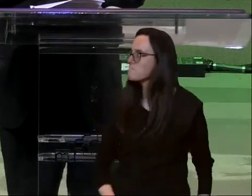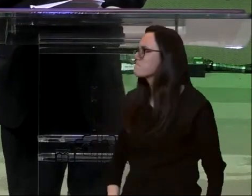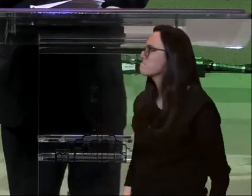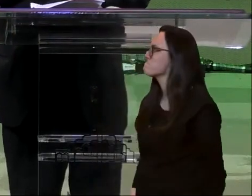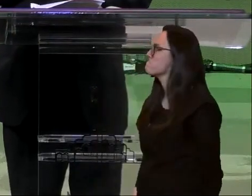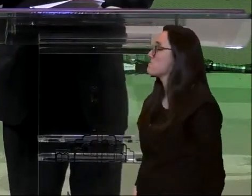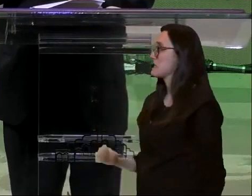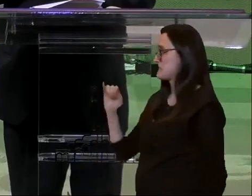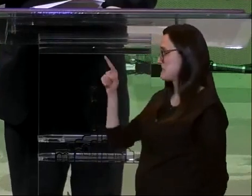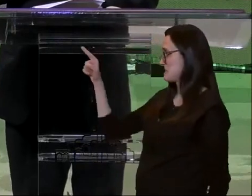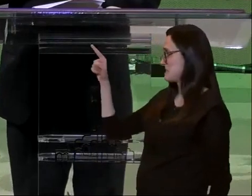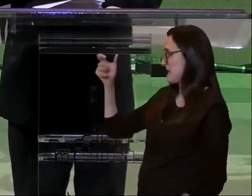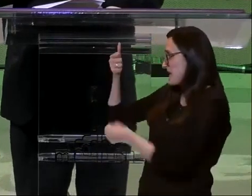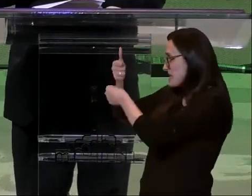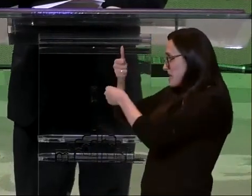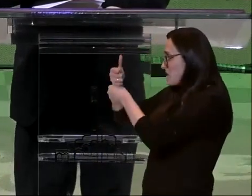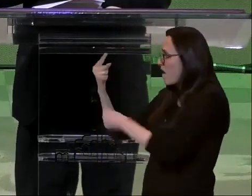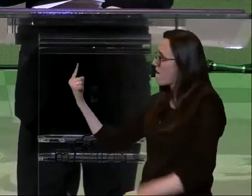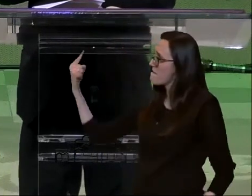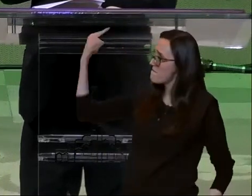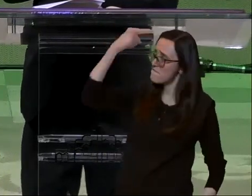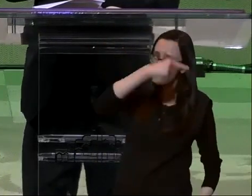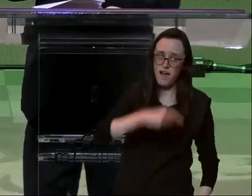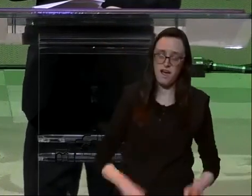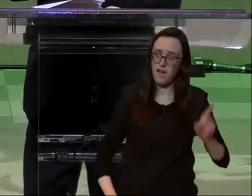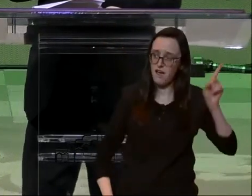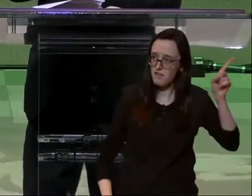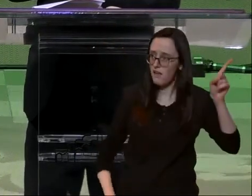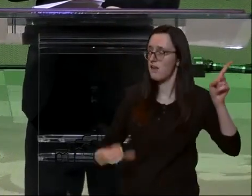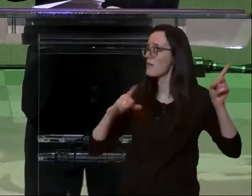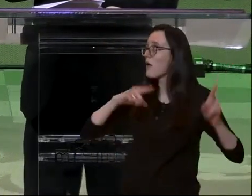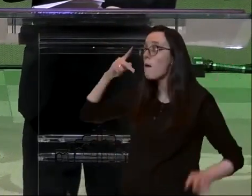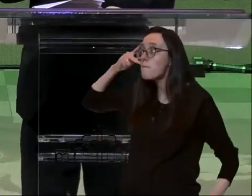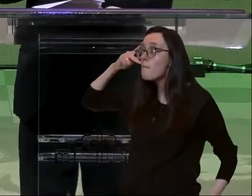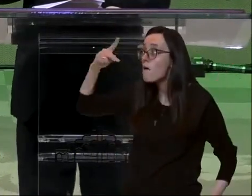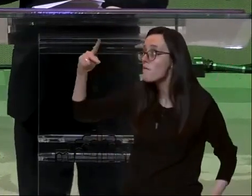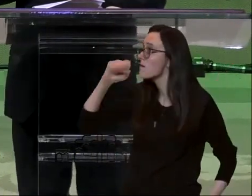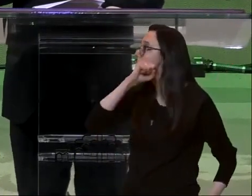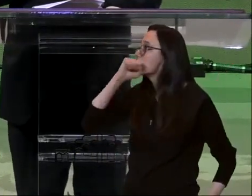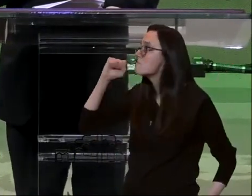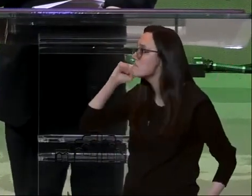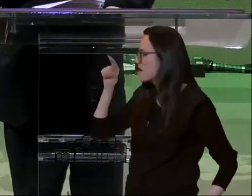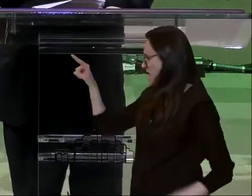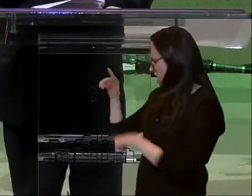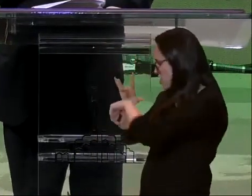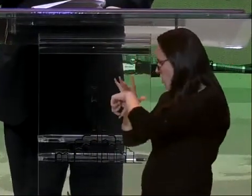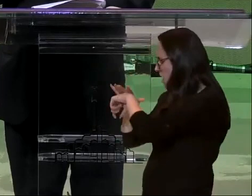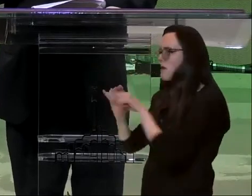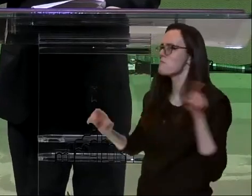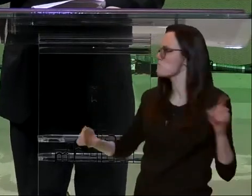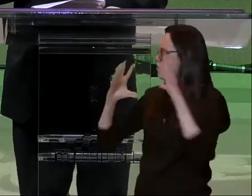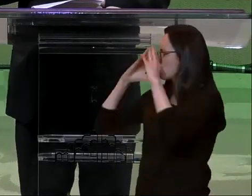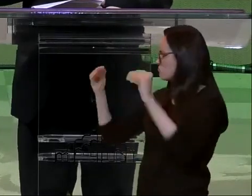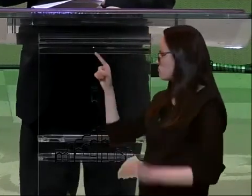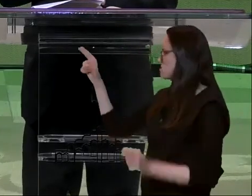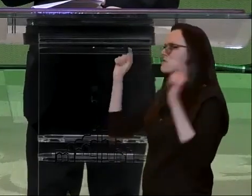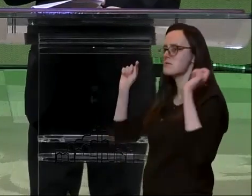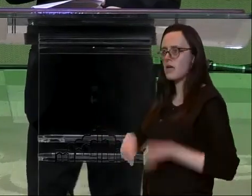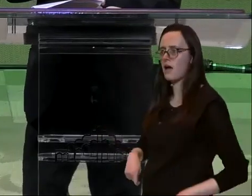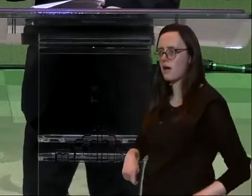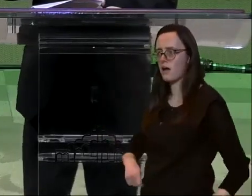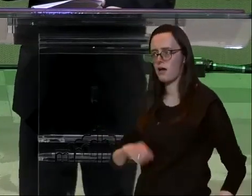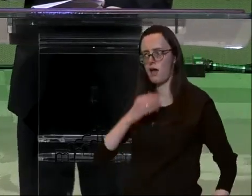do profeta que está em Samaria, ele o restauraria da sua lepra. Então